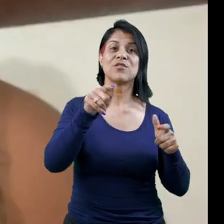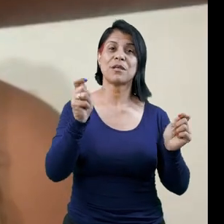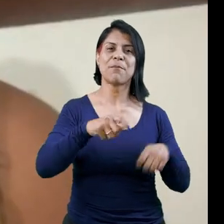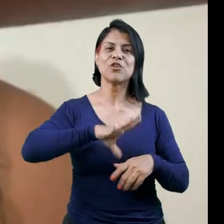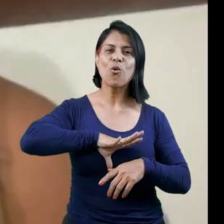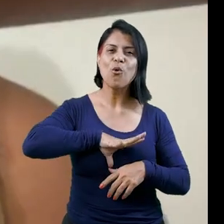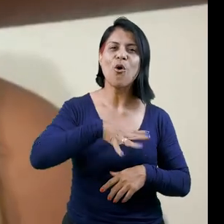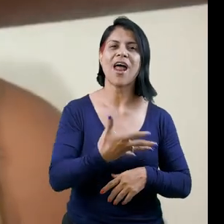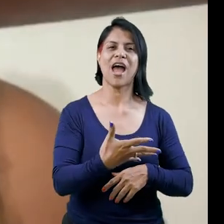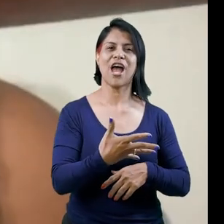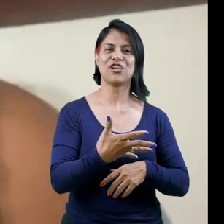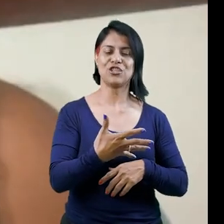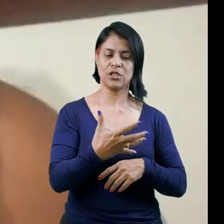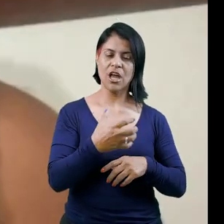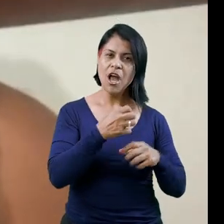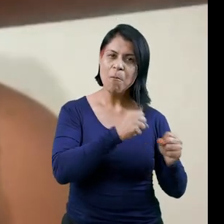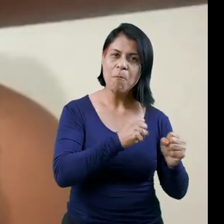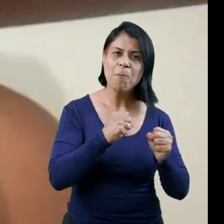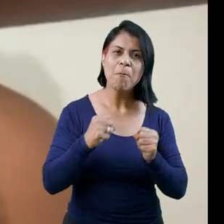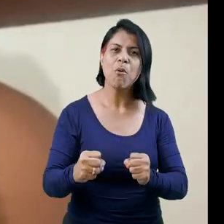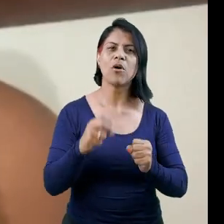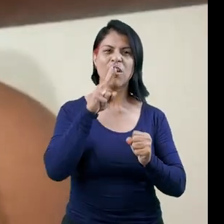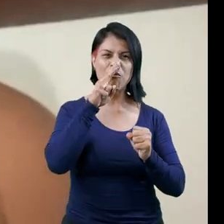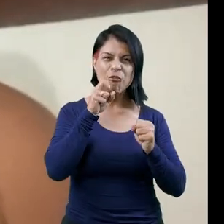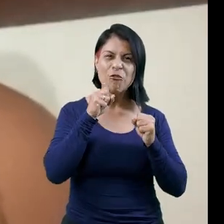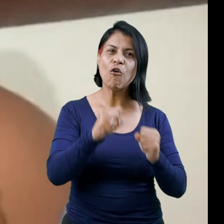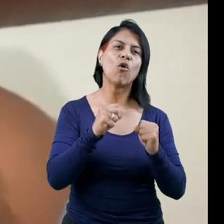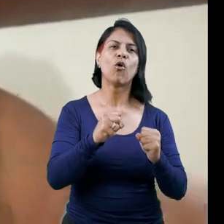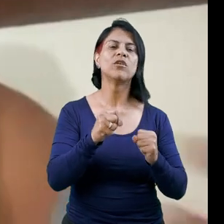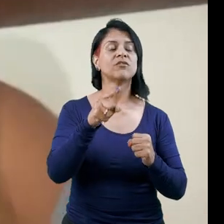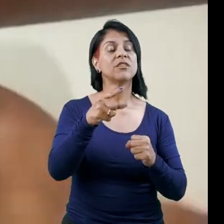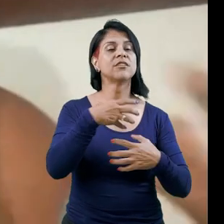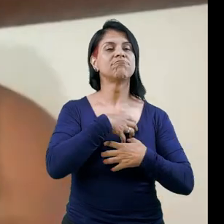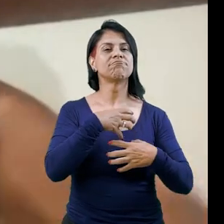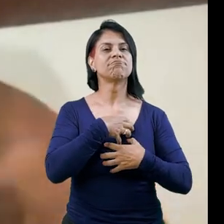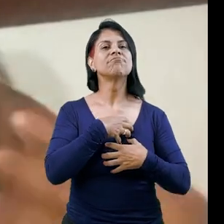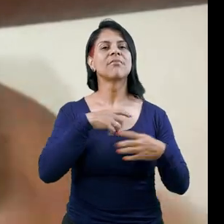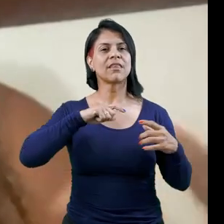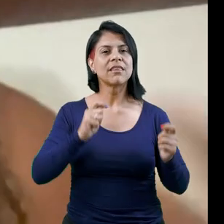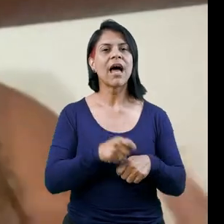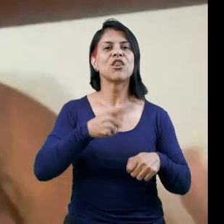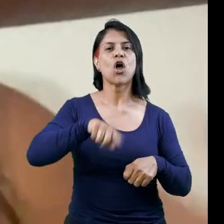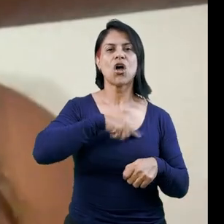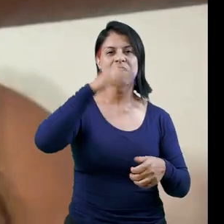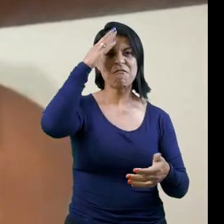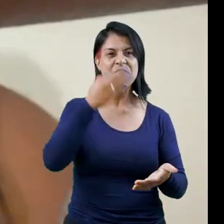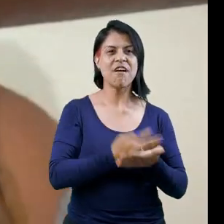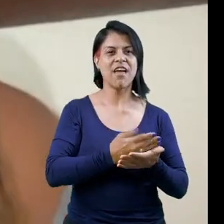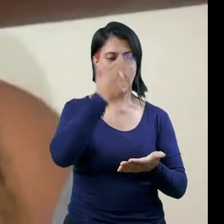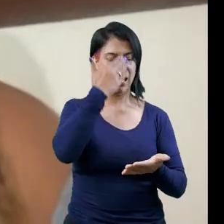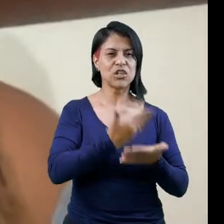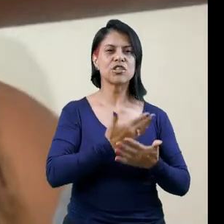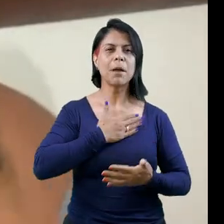possa brotar, onde a força possa ser emanada, onde, enfim, as nossas fés em nós